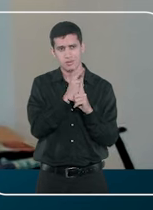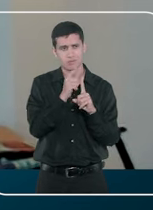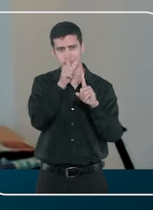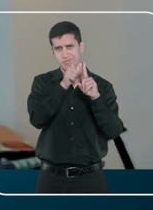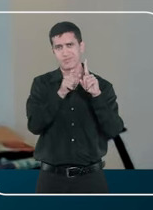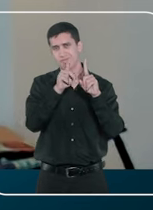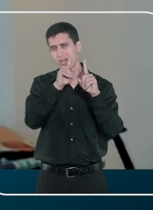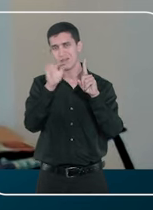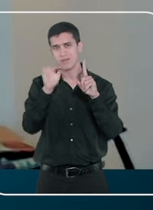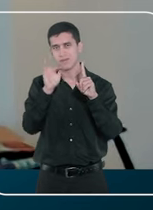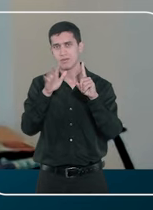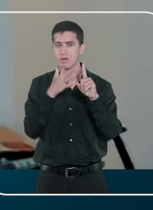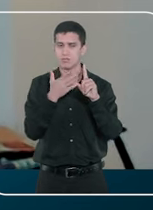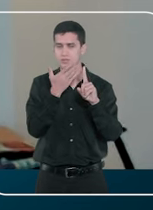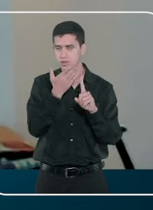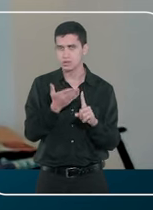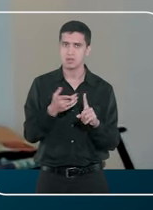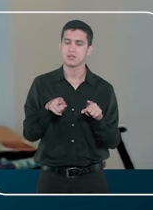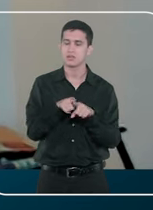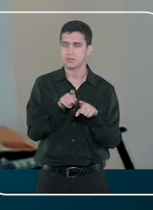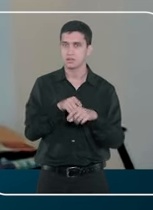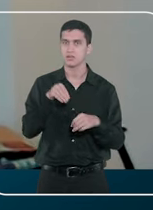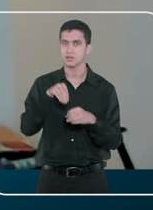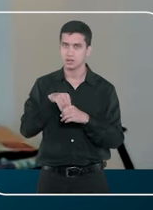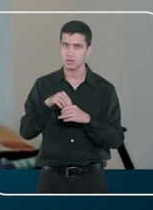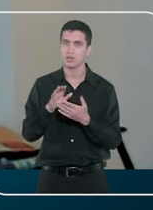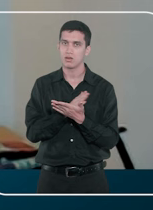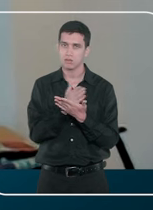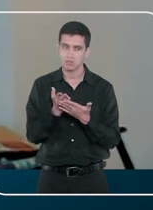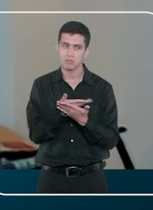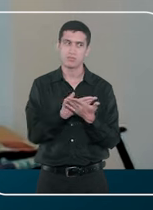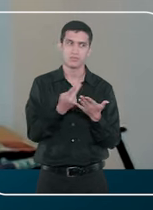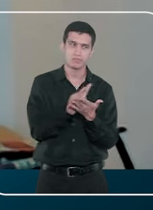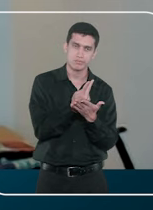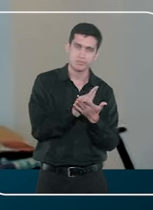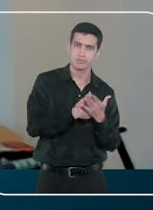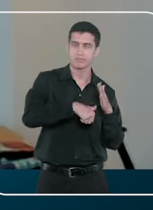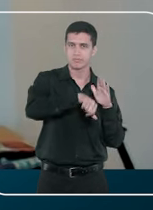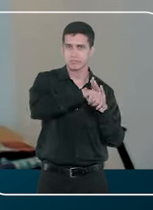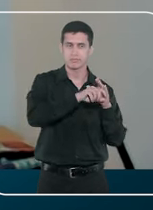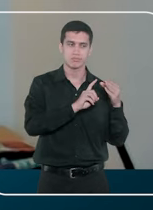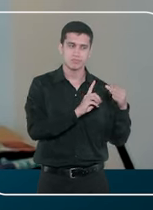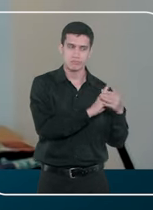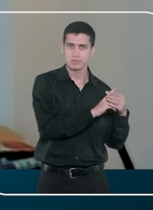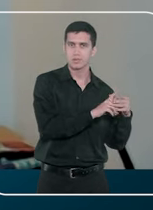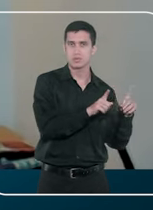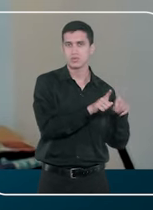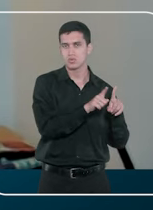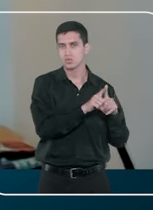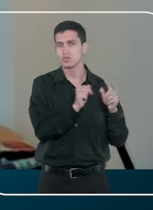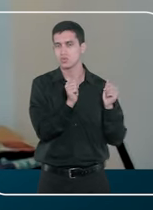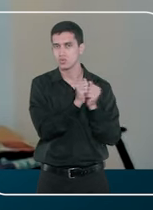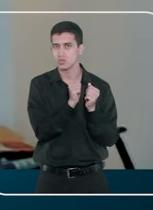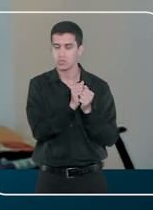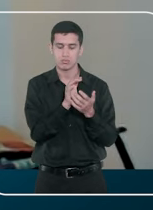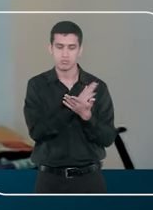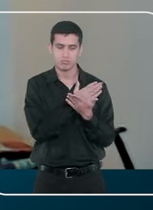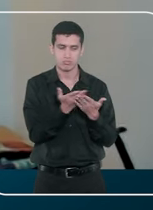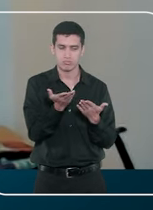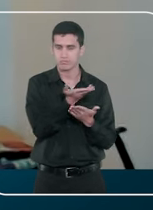físicas, não raro, muitas vezes também se envolvem em eventuais práticas criminosas, vinculadamente ao que sejam essas